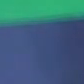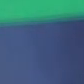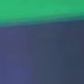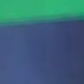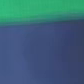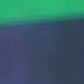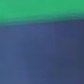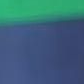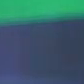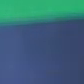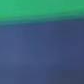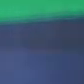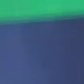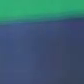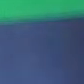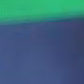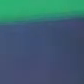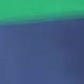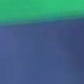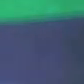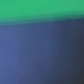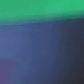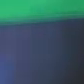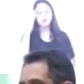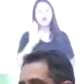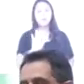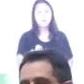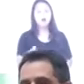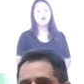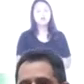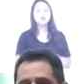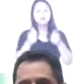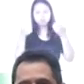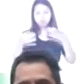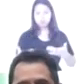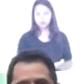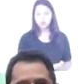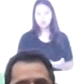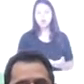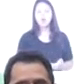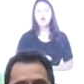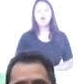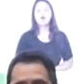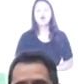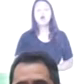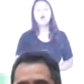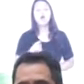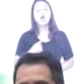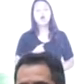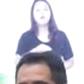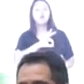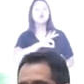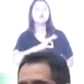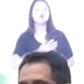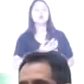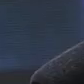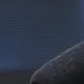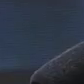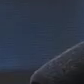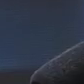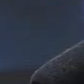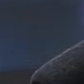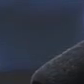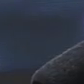o objetivo de garantir a ordem e a segurança no entorno de escolas, creches, colégios, faculdades